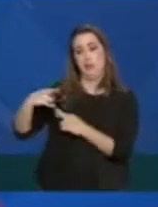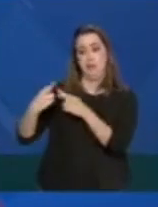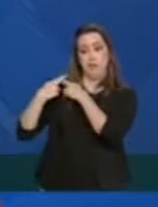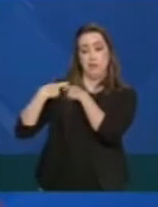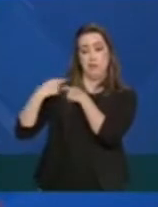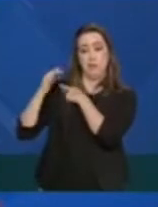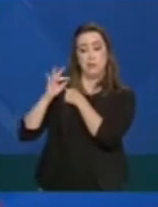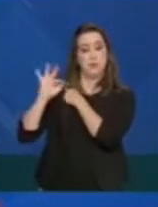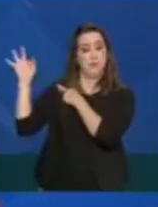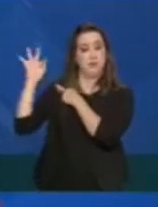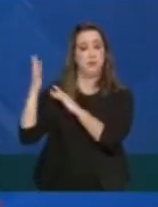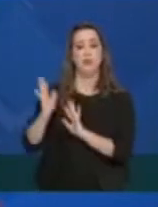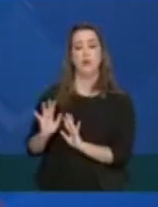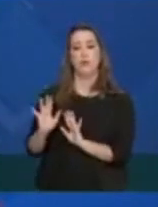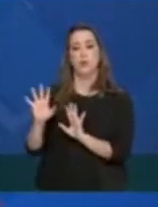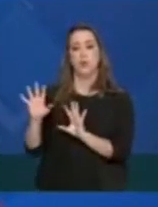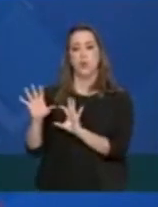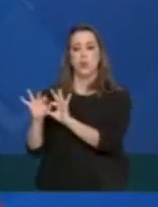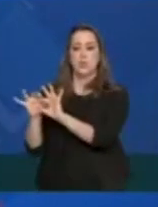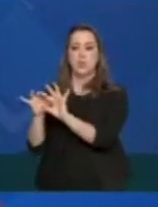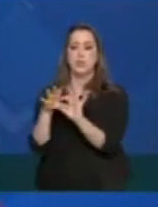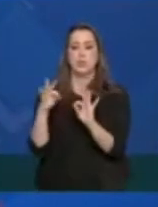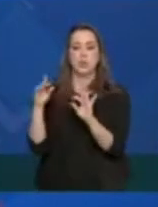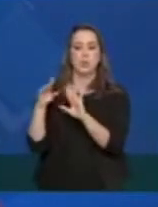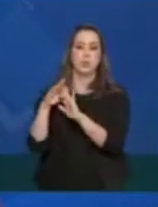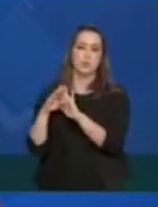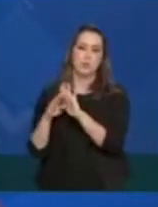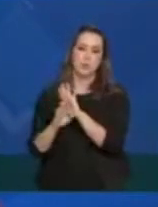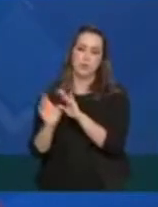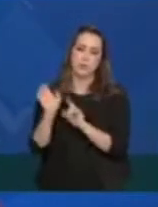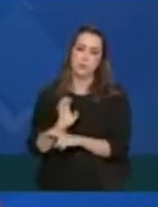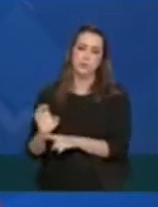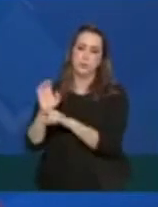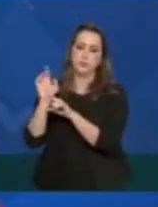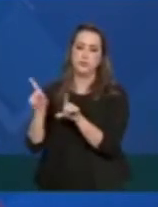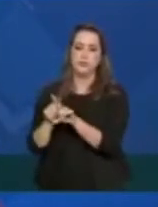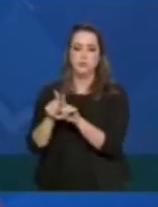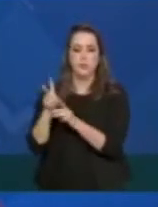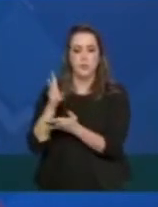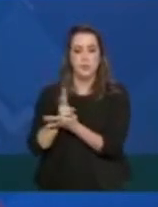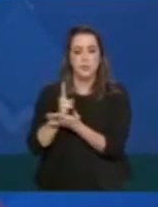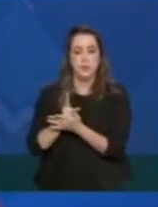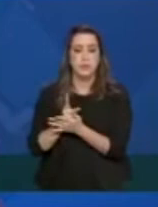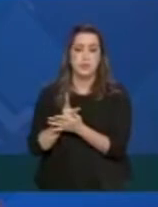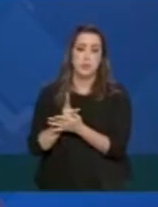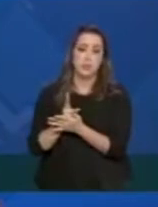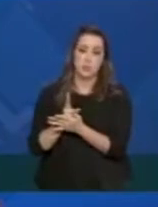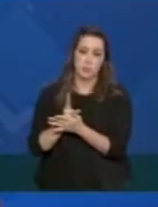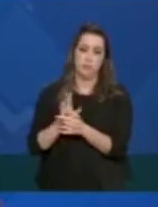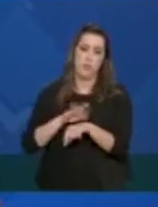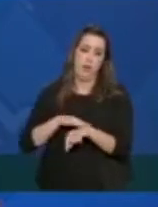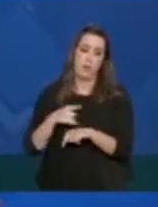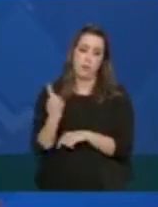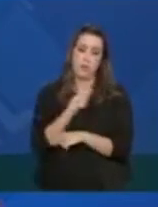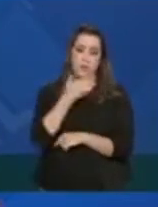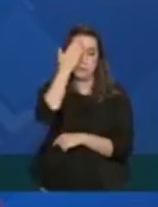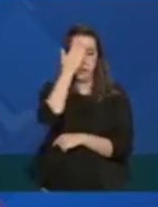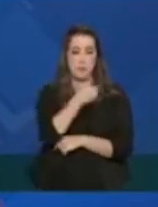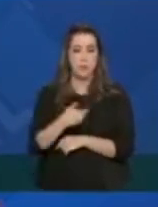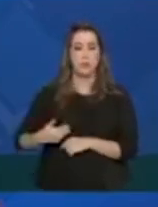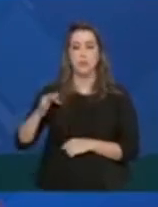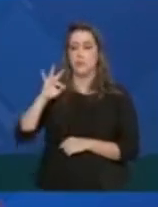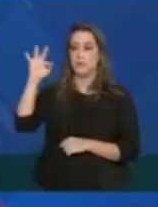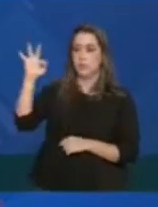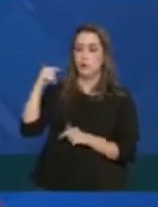responsabilidade do governo federal, juntar todos os problemas dos estados. Ao mesmo tempo, temos a consciência de que o trabalho do governo federal na área